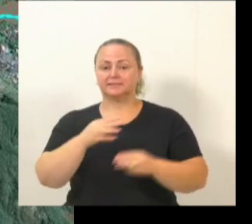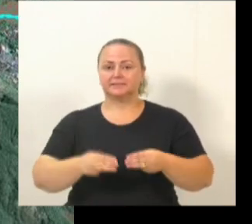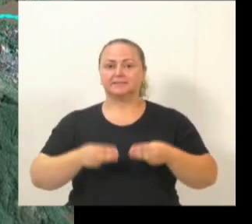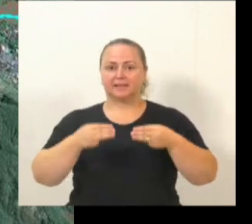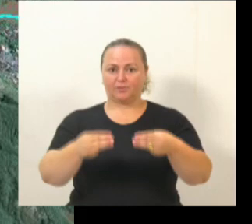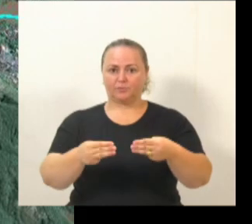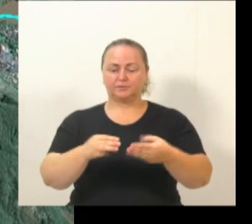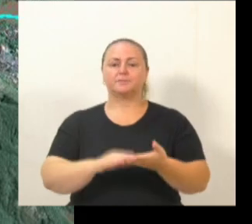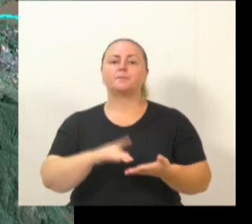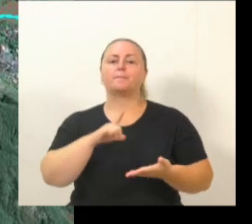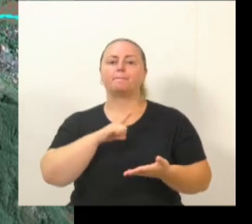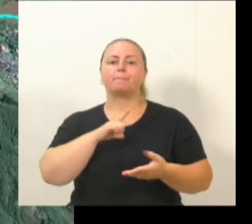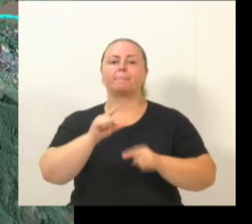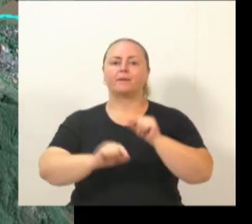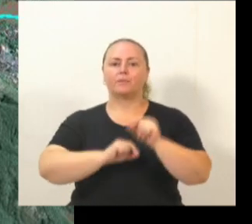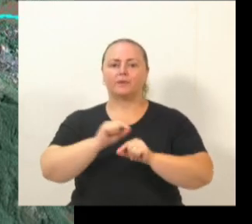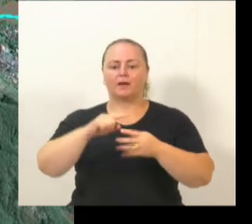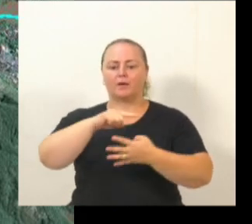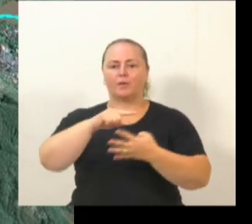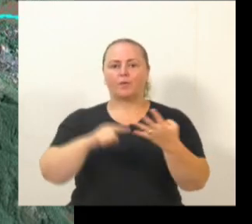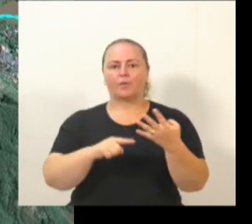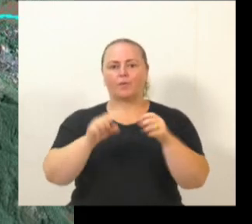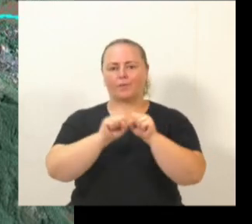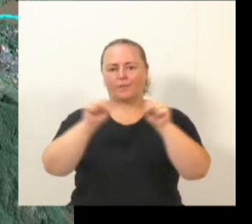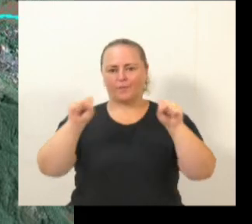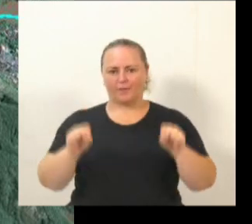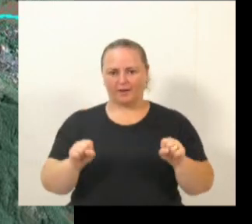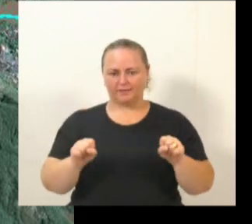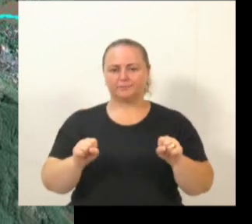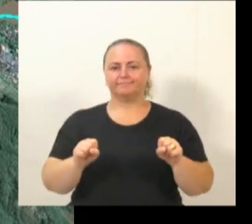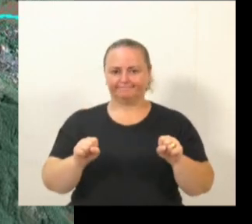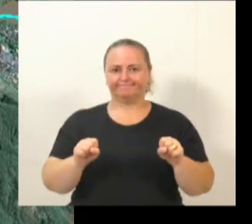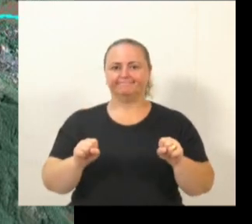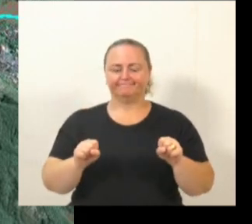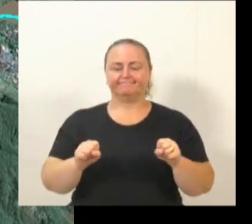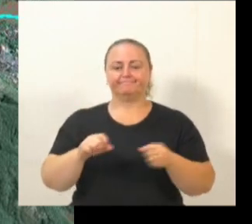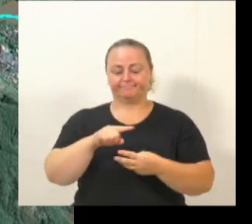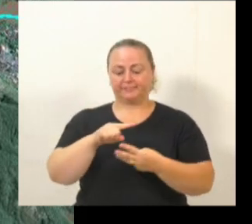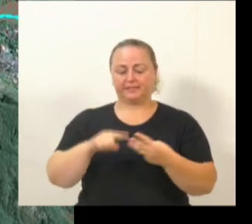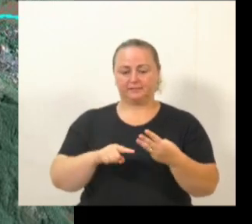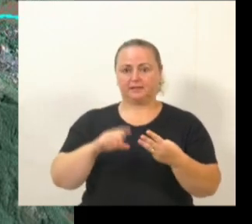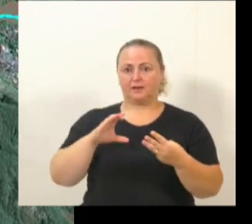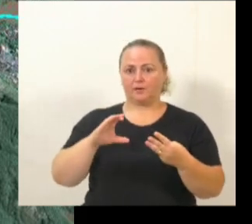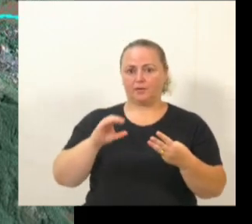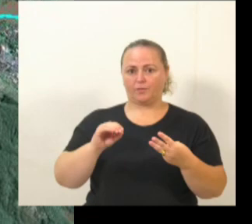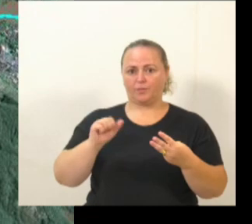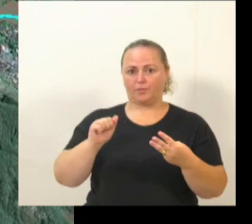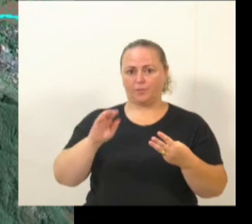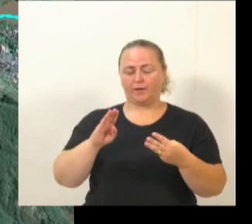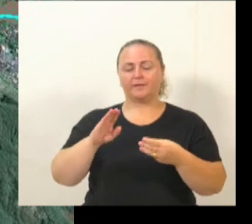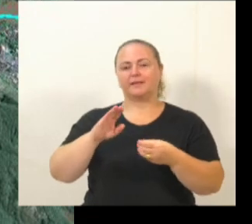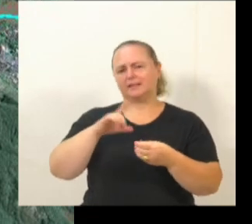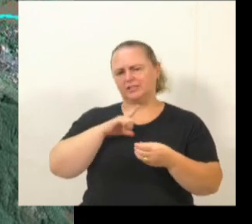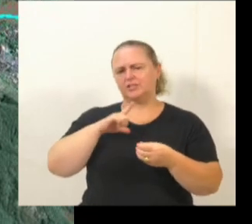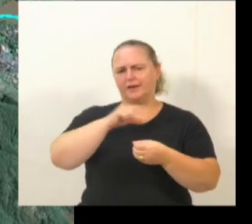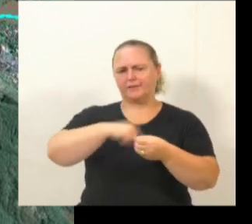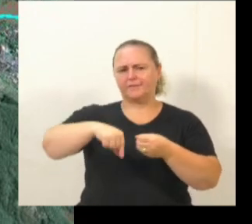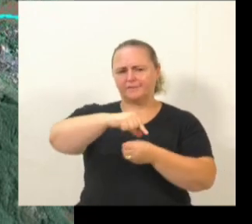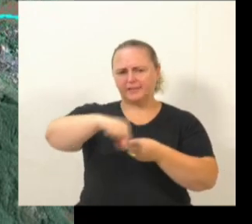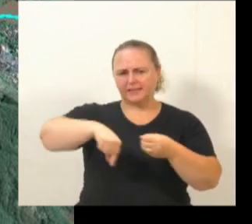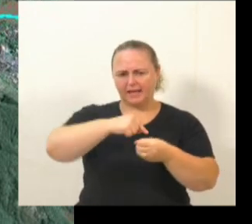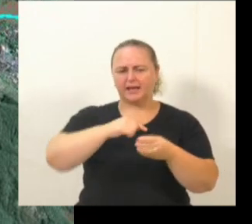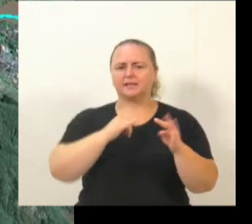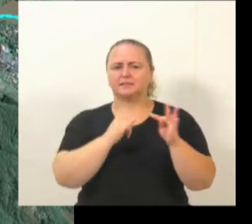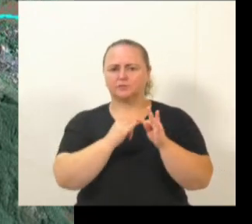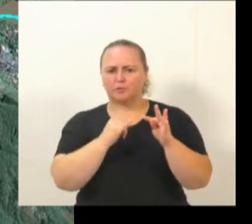sendo 3 isolados, que seria a Coab do Fidelis, a Itopavazinha e José Reuter, lá no final da